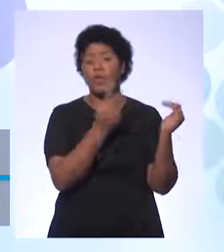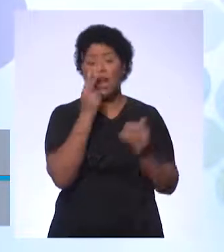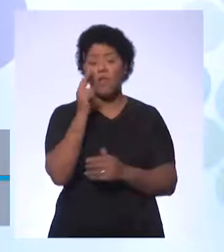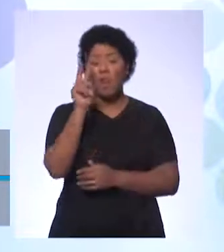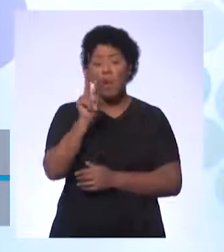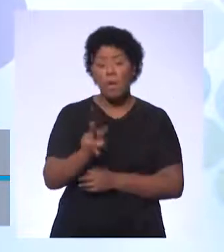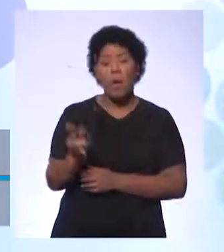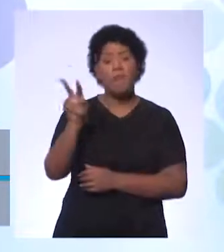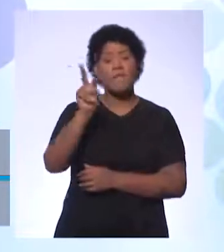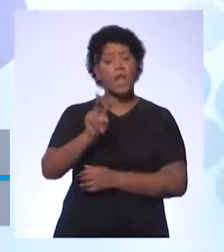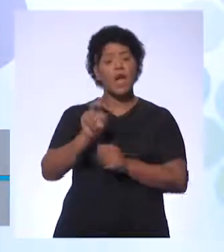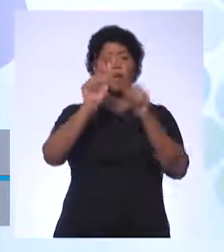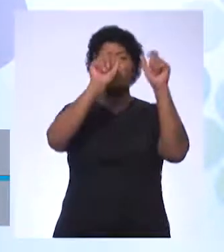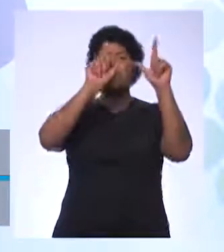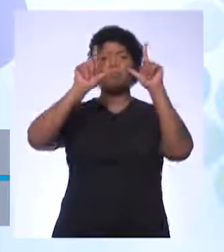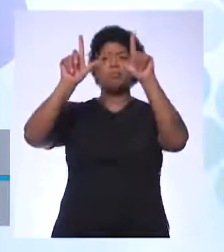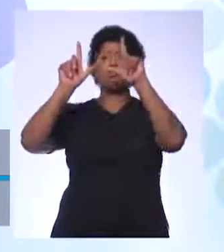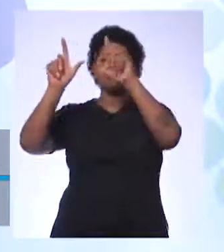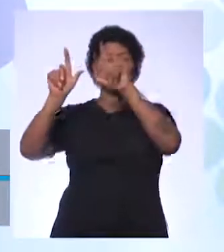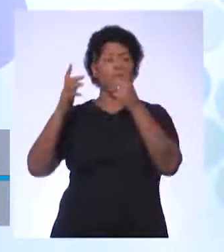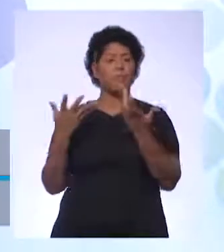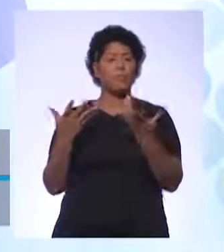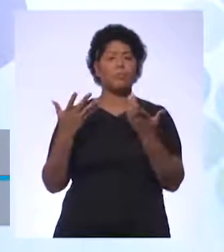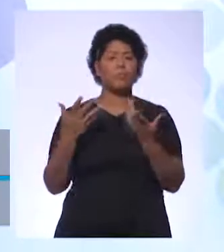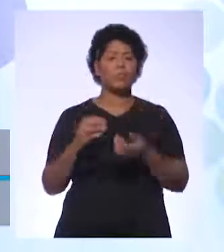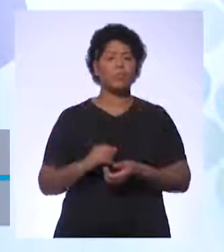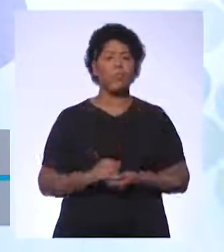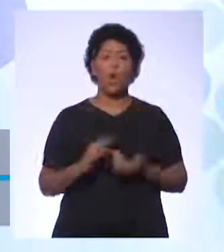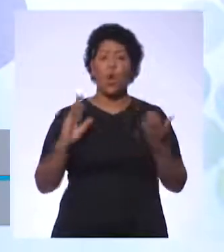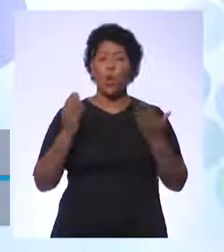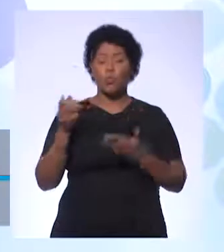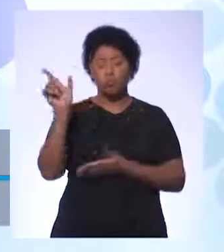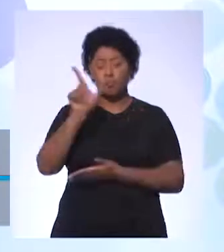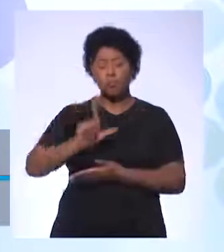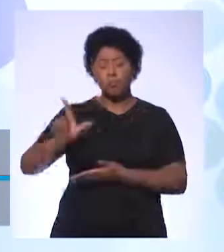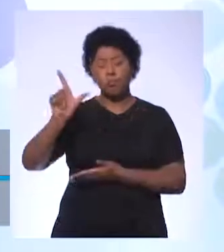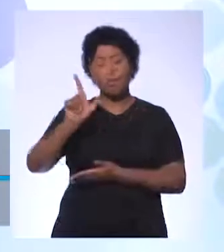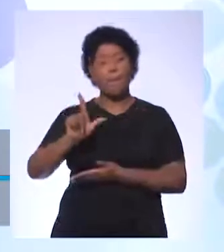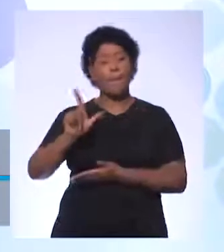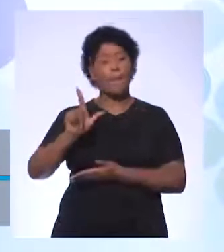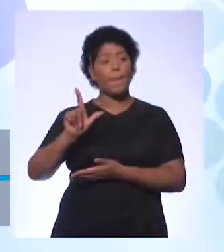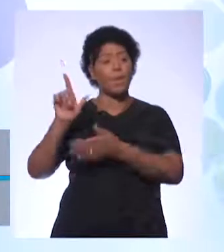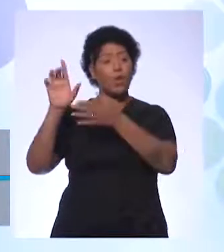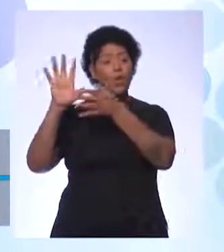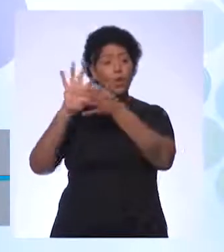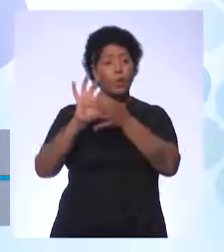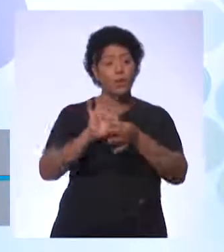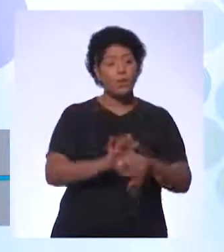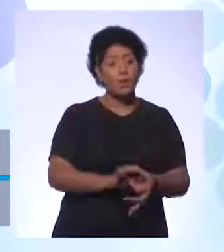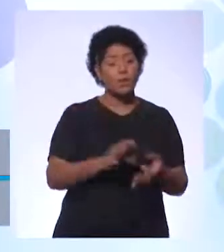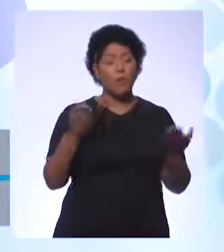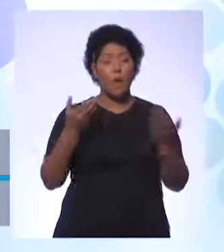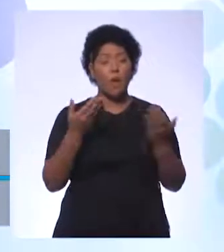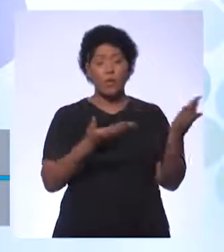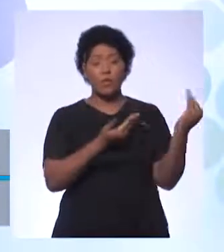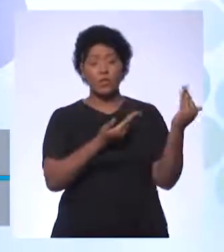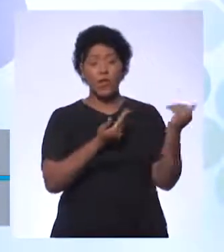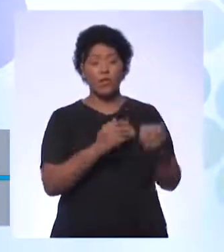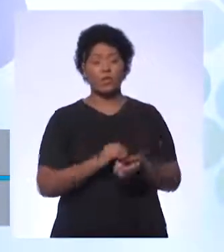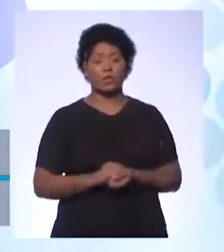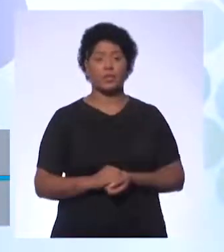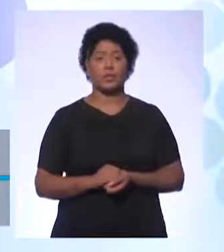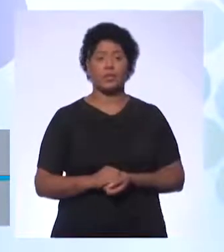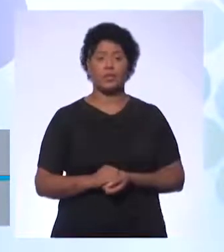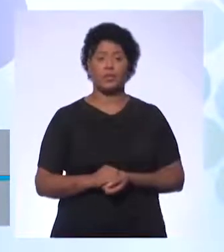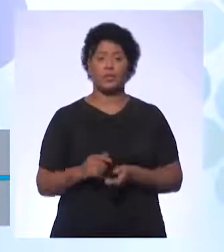de fotografias. Então, um meio diferente de falar de literatura, mas assim que o contexto jovem. Tinha um outro vídeo que depois está